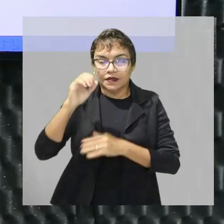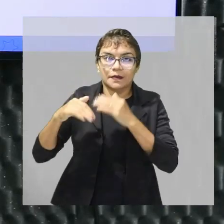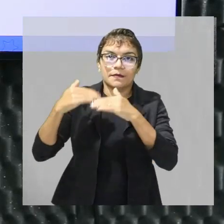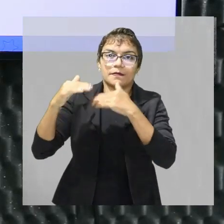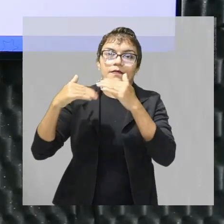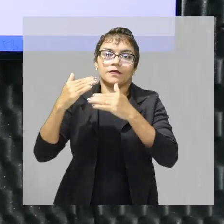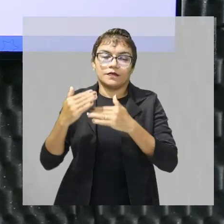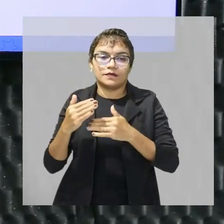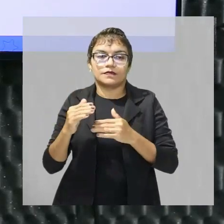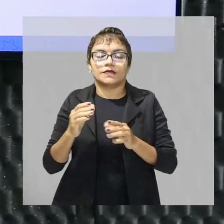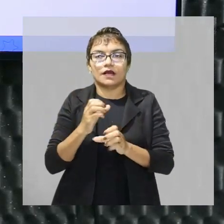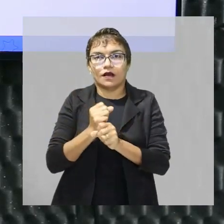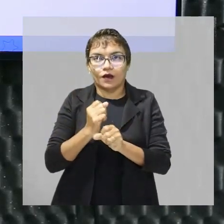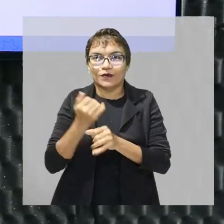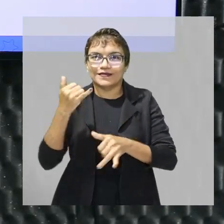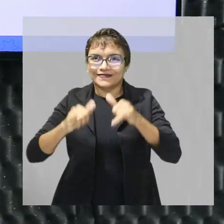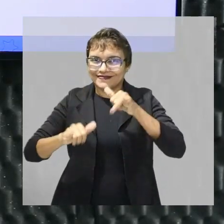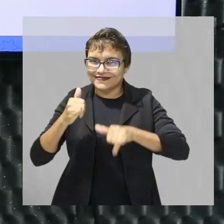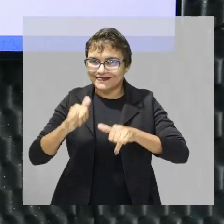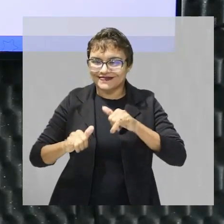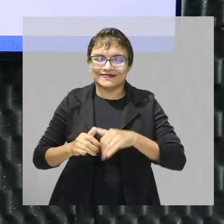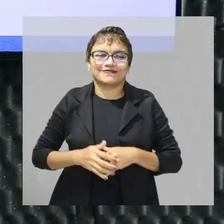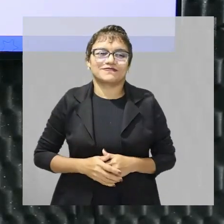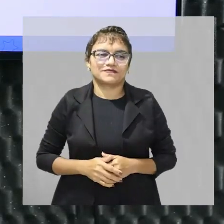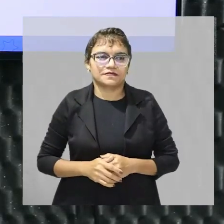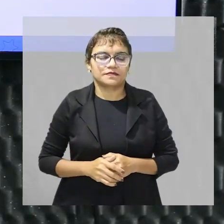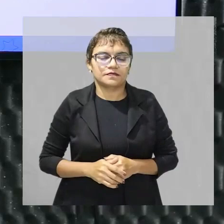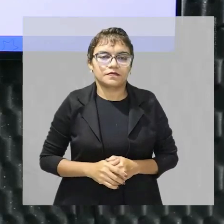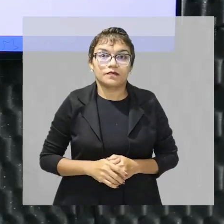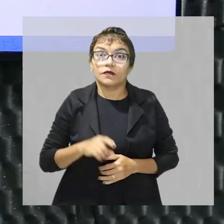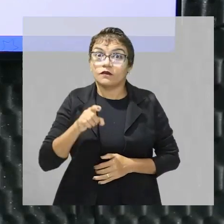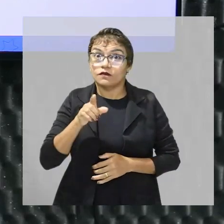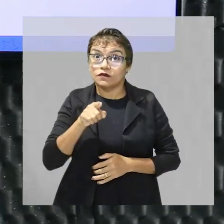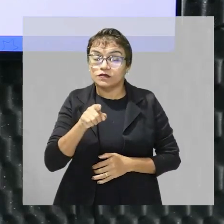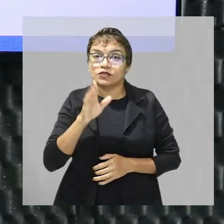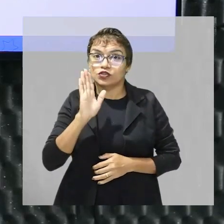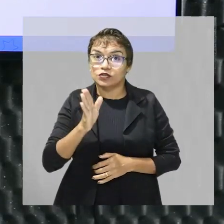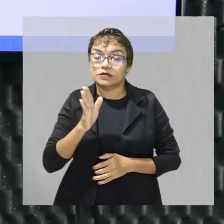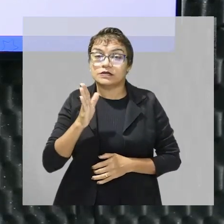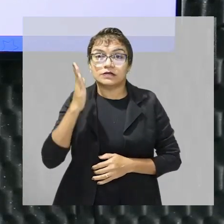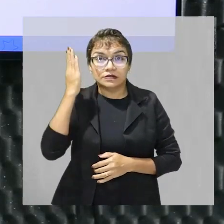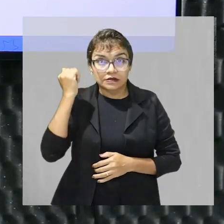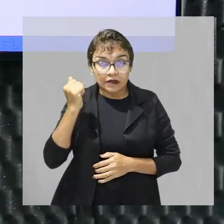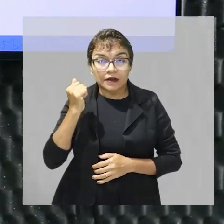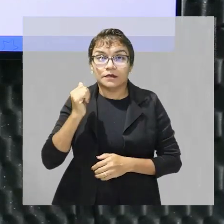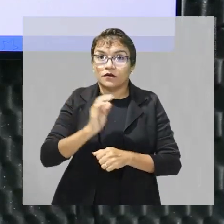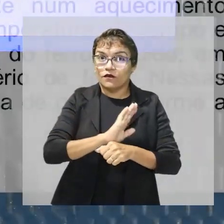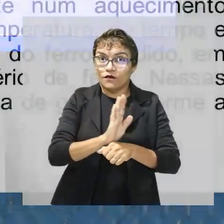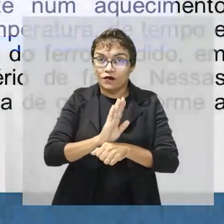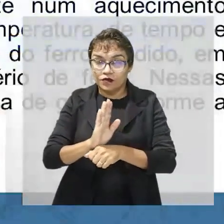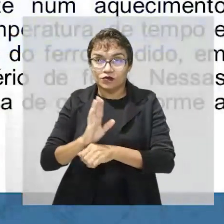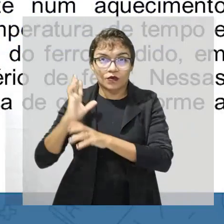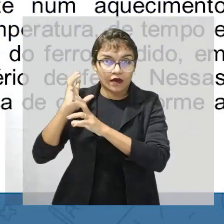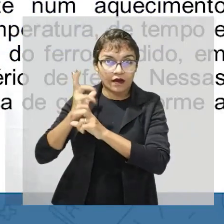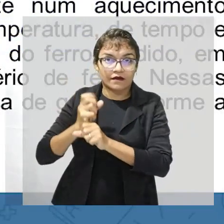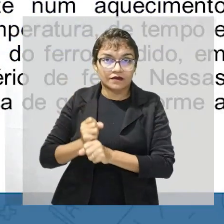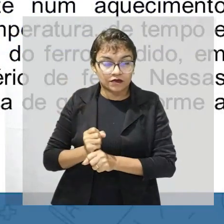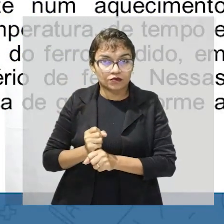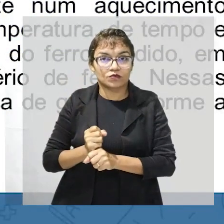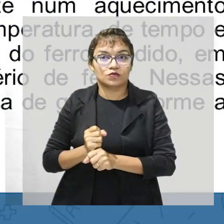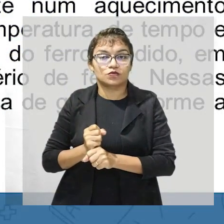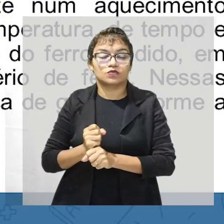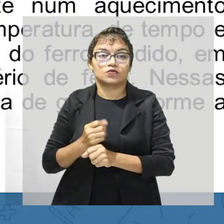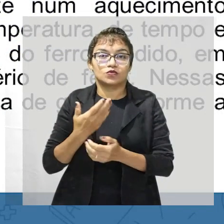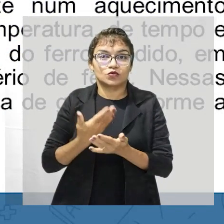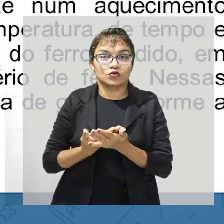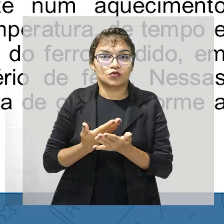essa estequiometria, certo? Bom, e você já sabe que os nossos vídeos, né, essa revisão, a gente trabalha